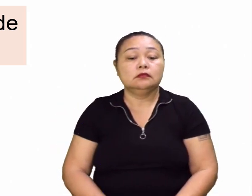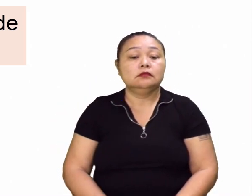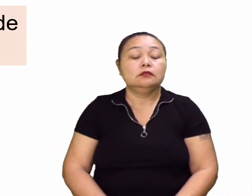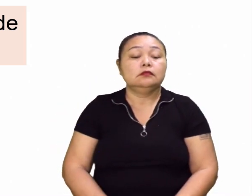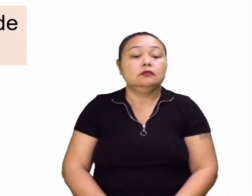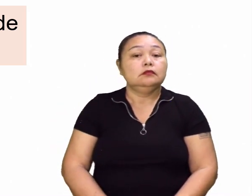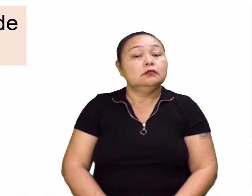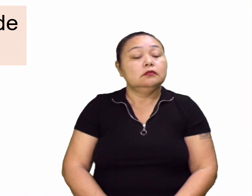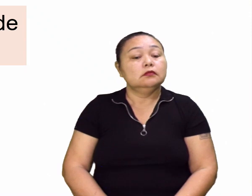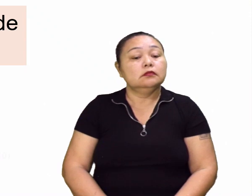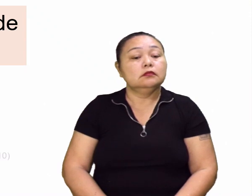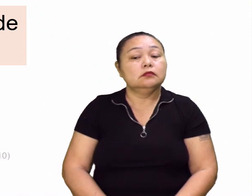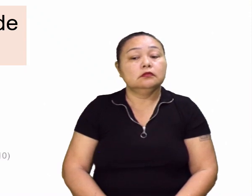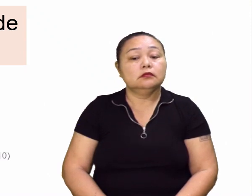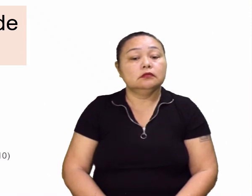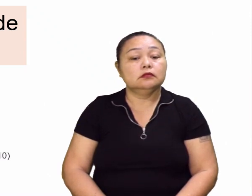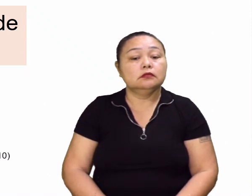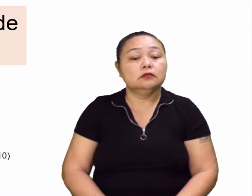Beleza.